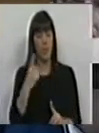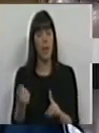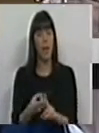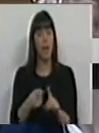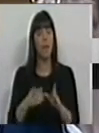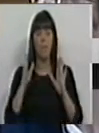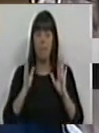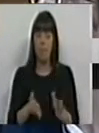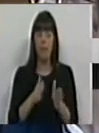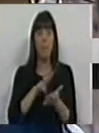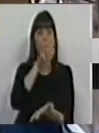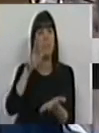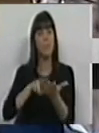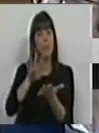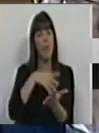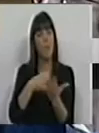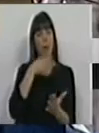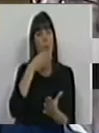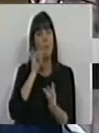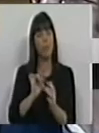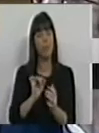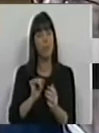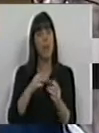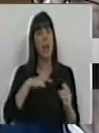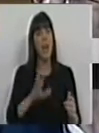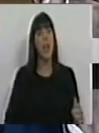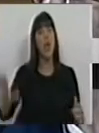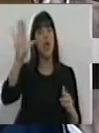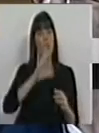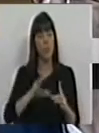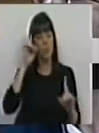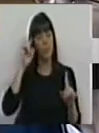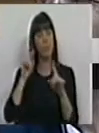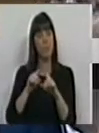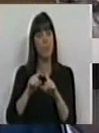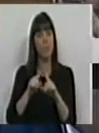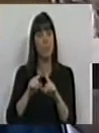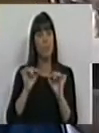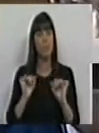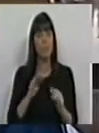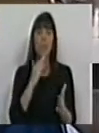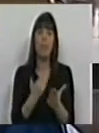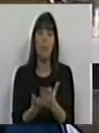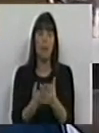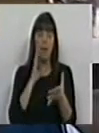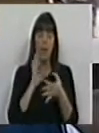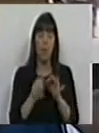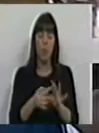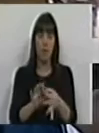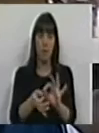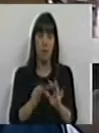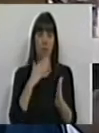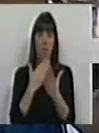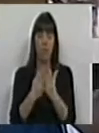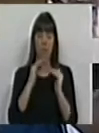ano deve ser aprovado um plano ferroviário nacional com o objetivo de dar coerência